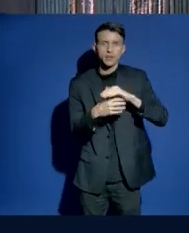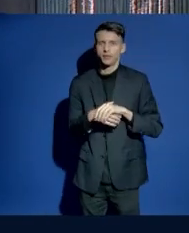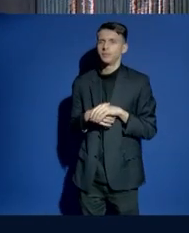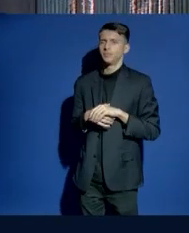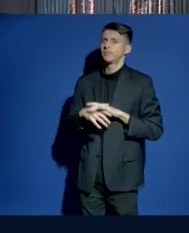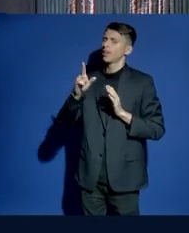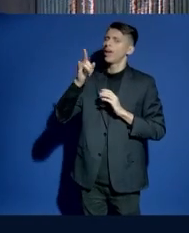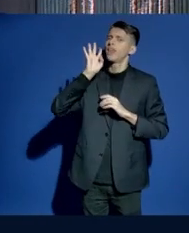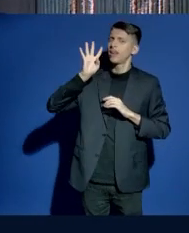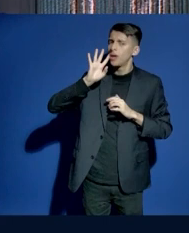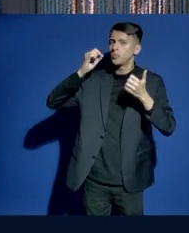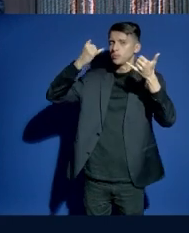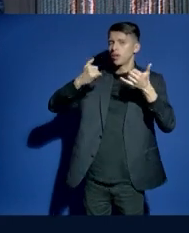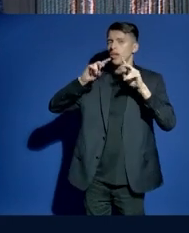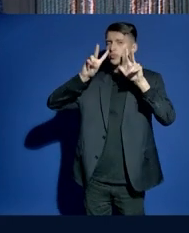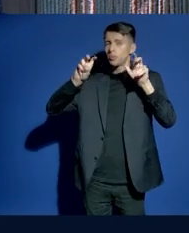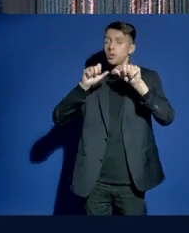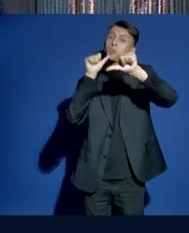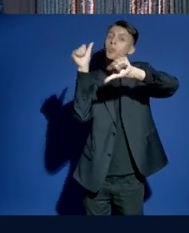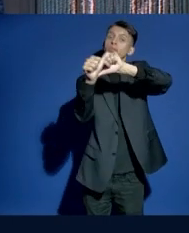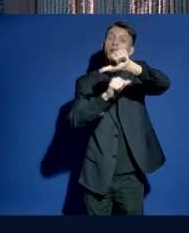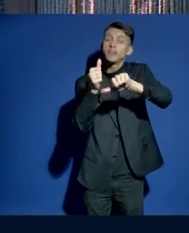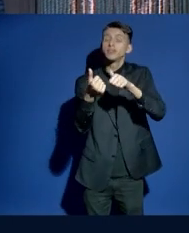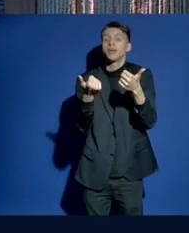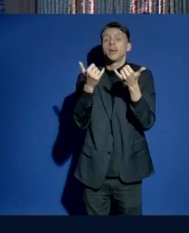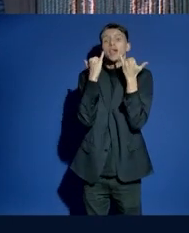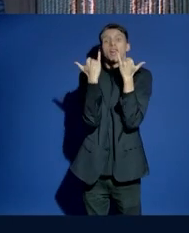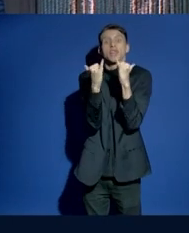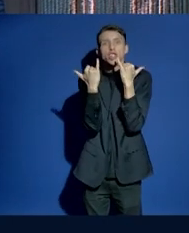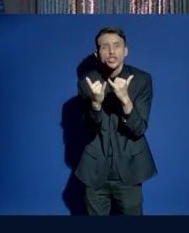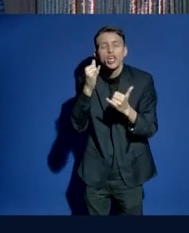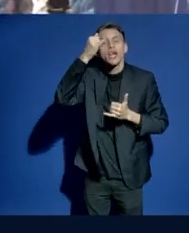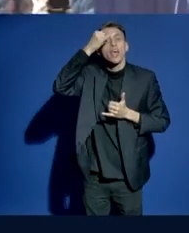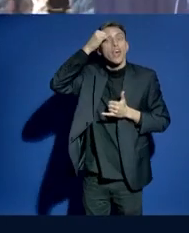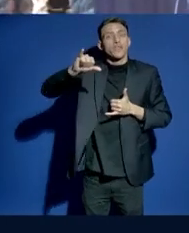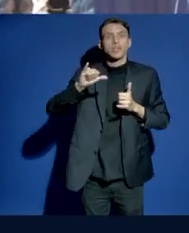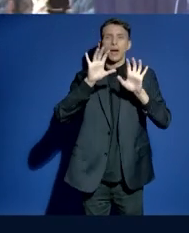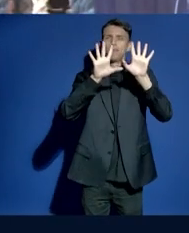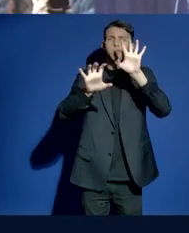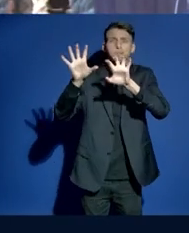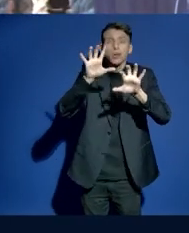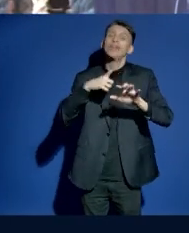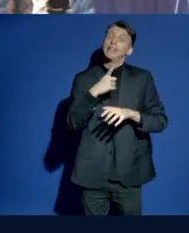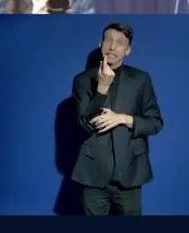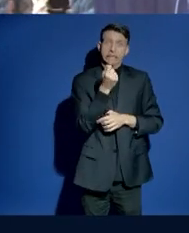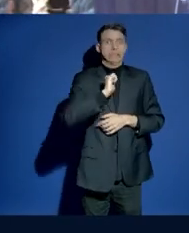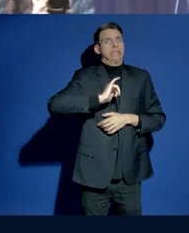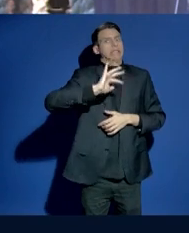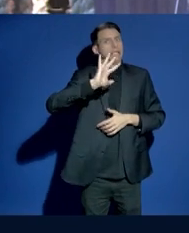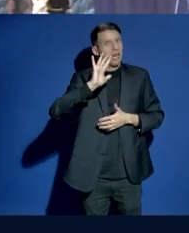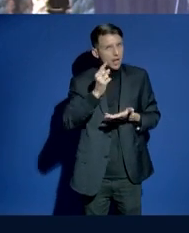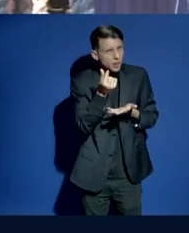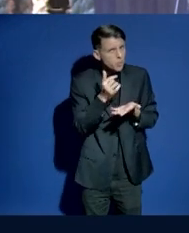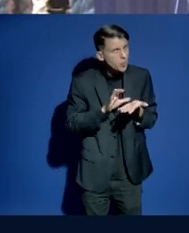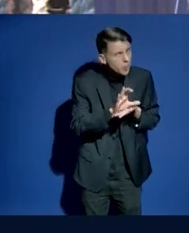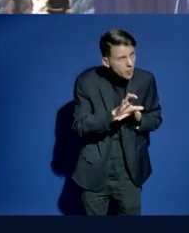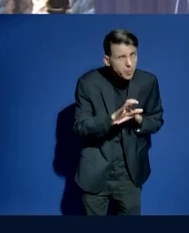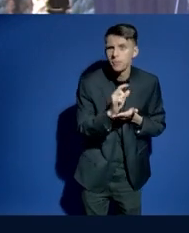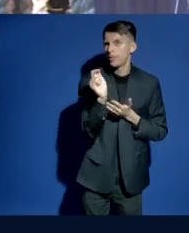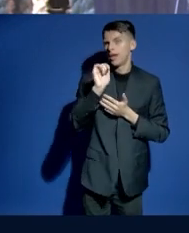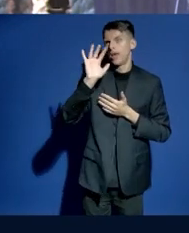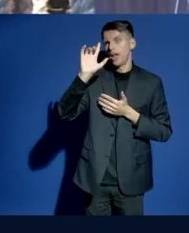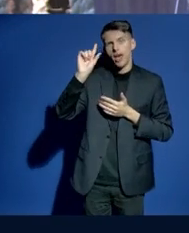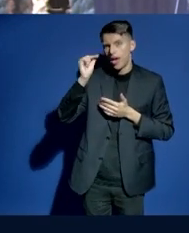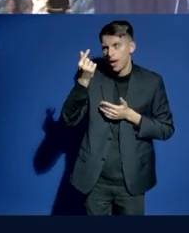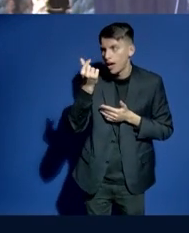falar dessa dessa mudança né para uma energia de Baixo Carbono mas tem o custo e o custo não baixo eu queria